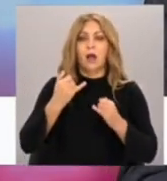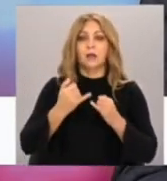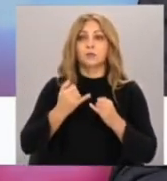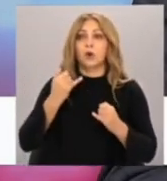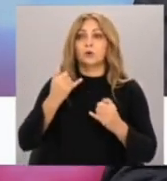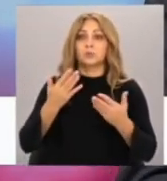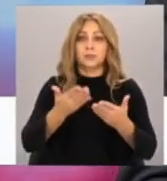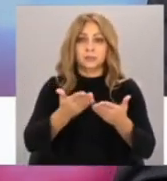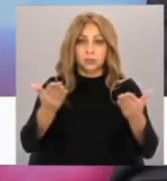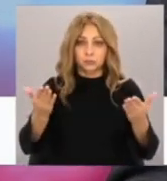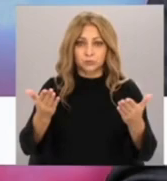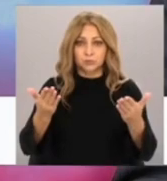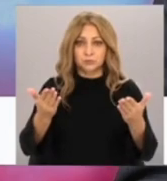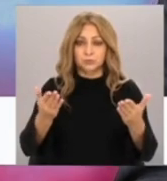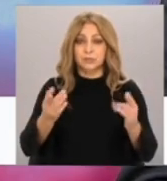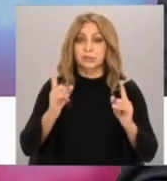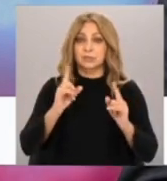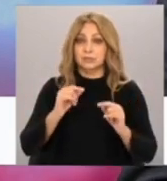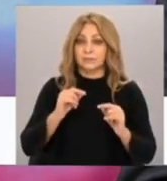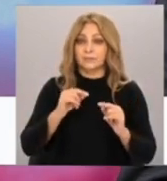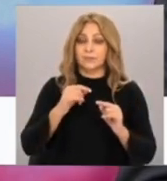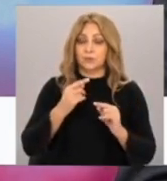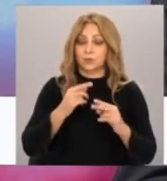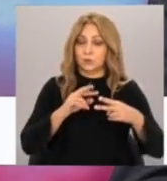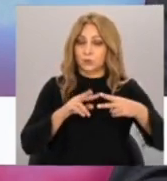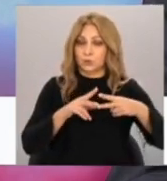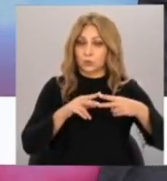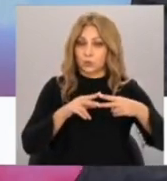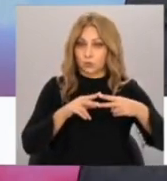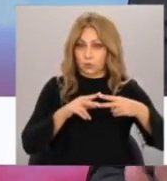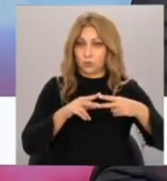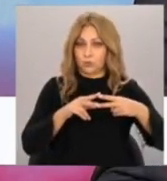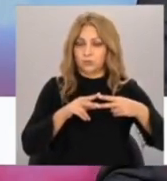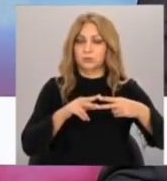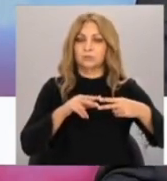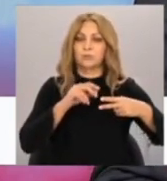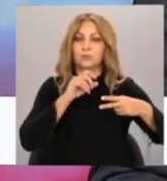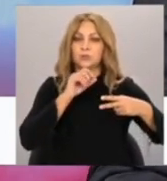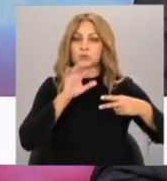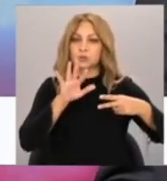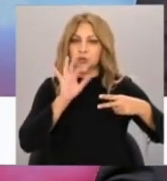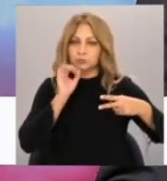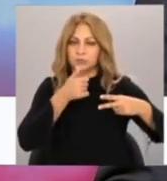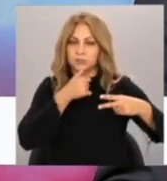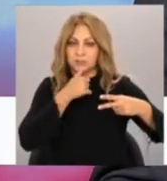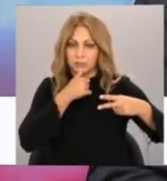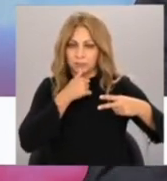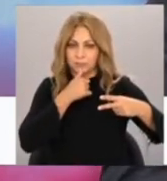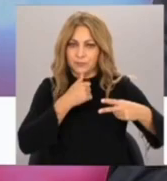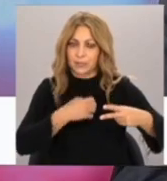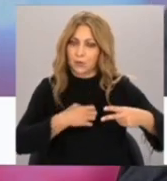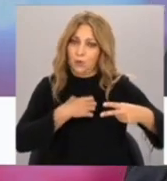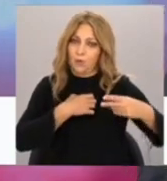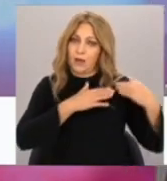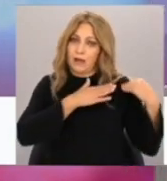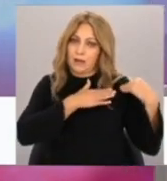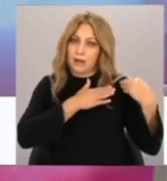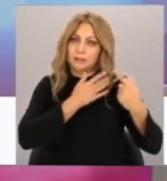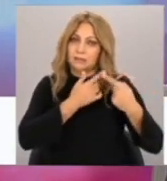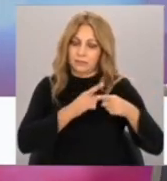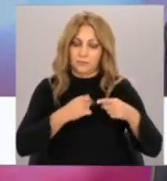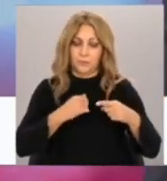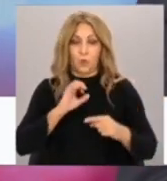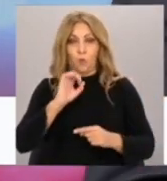crise ecológica E aí nós temos dois Duas escolhas sobre dois sentidos responsabilidade diferentes ou nós